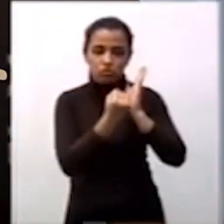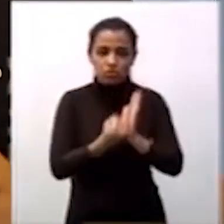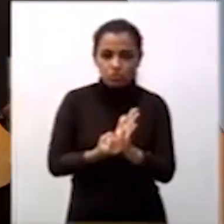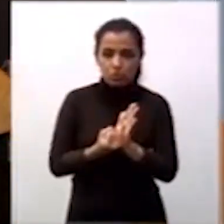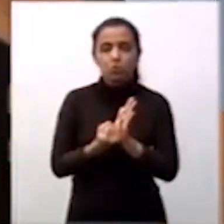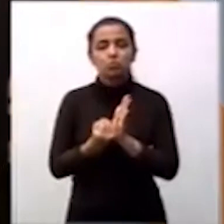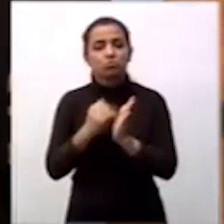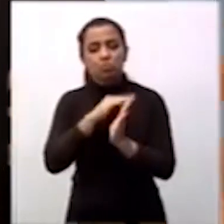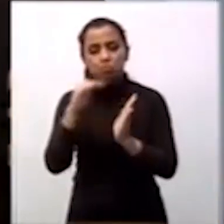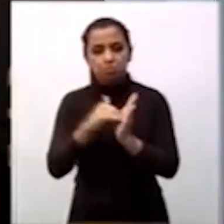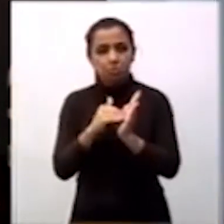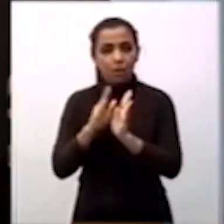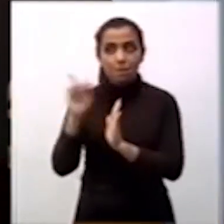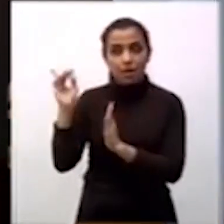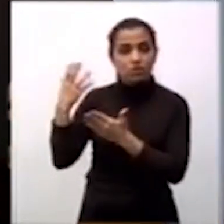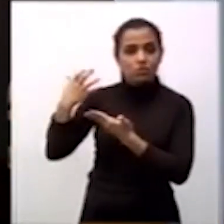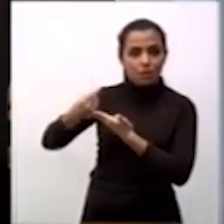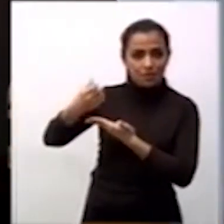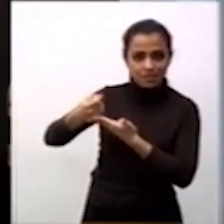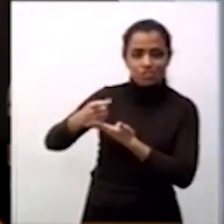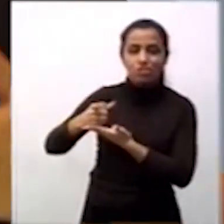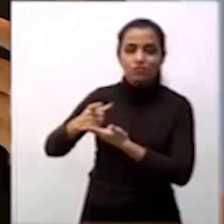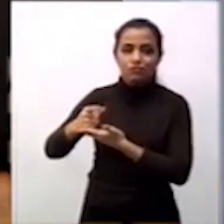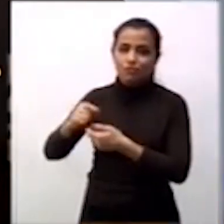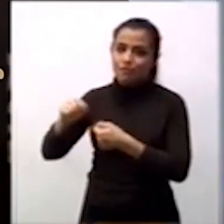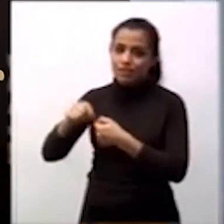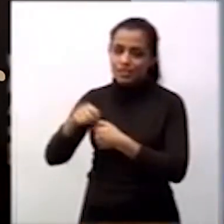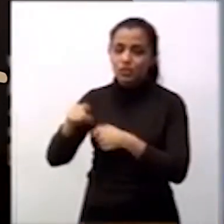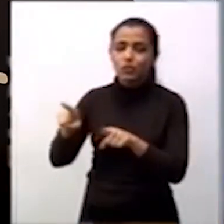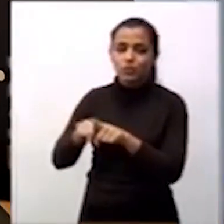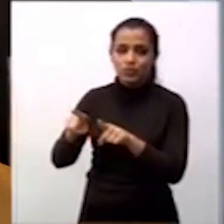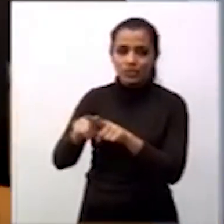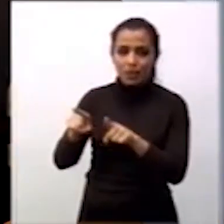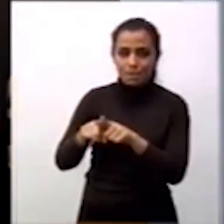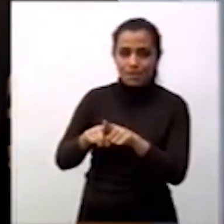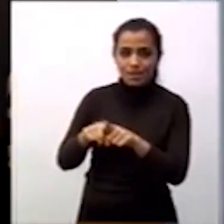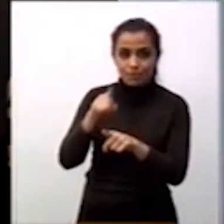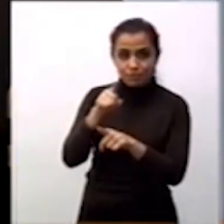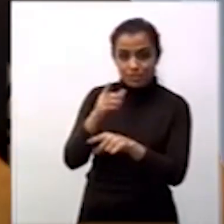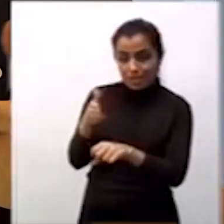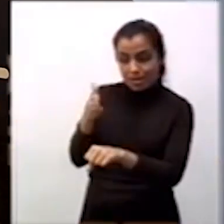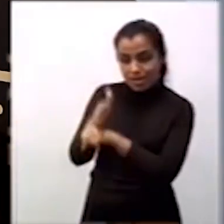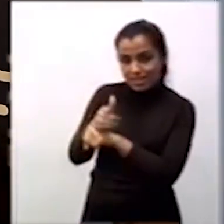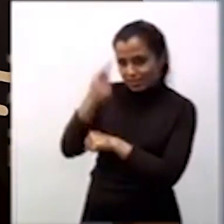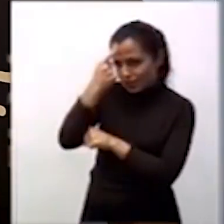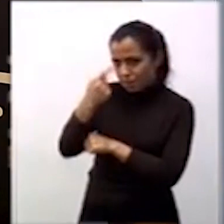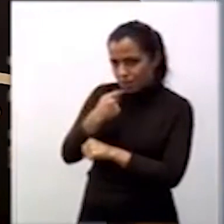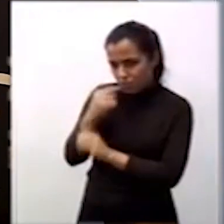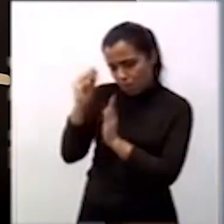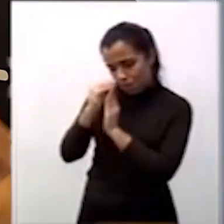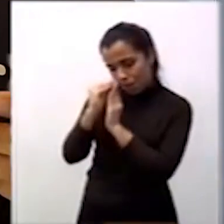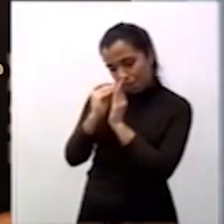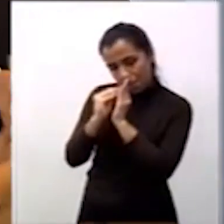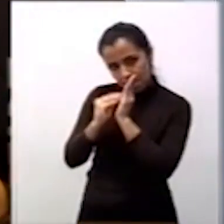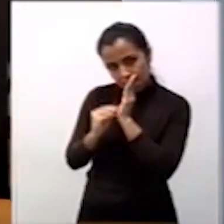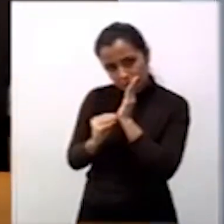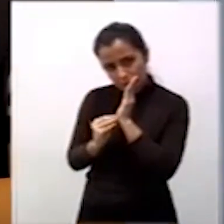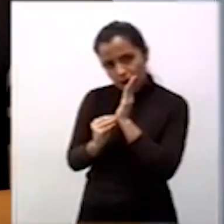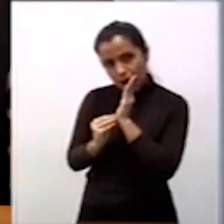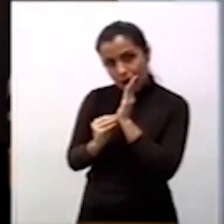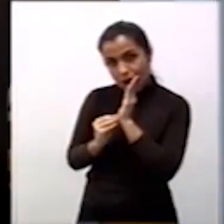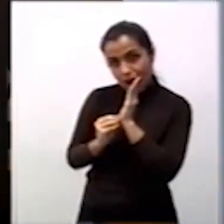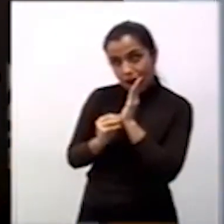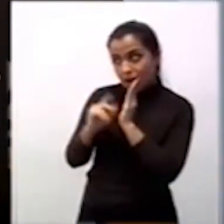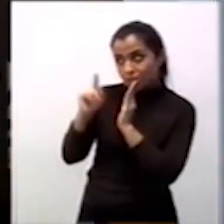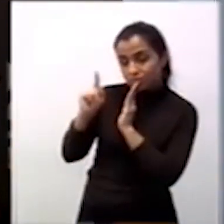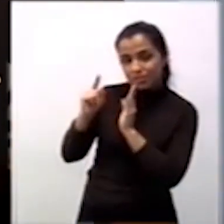aplicativo faz isso independente do estado que você tiver. No preenchimento do perfil, ele coloca os teus dados, identifica onde é que você está e assim ele já